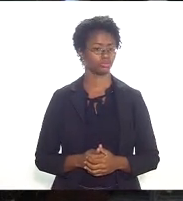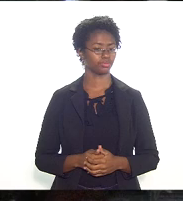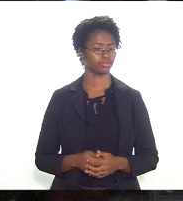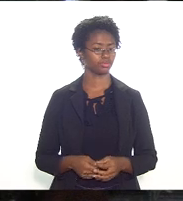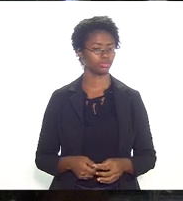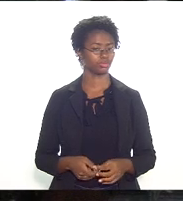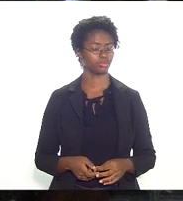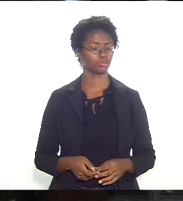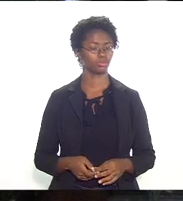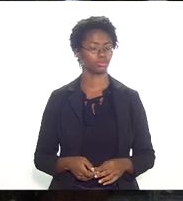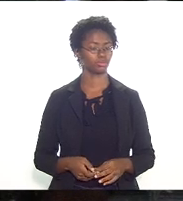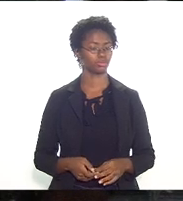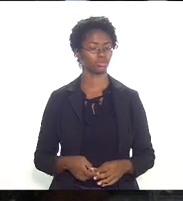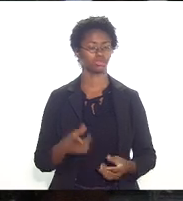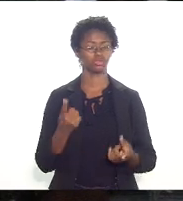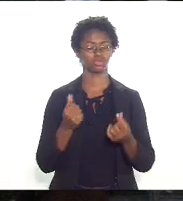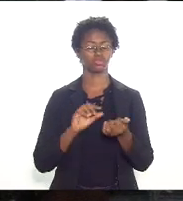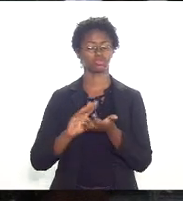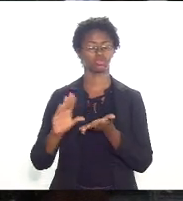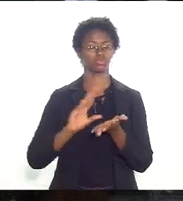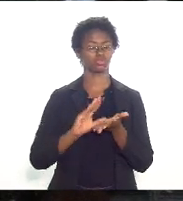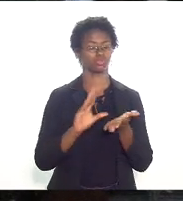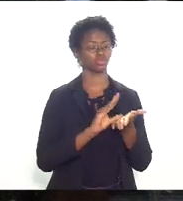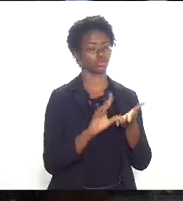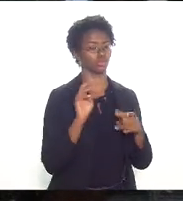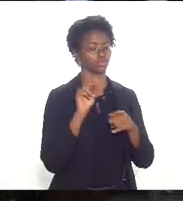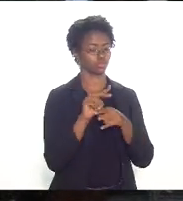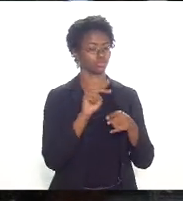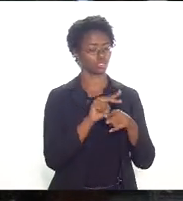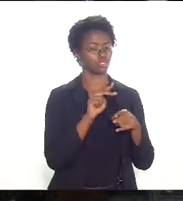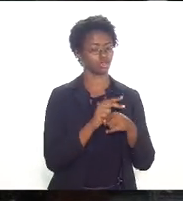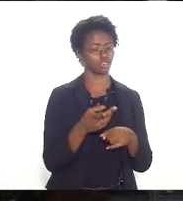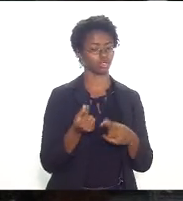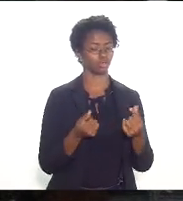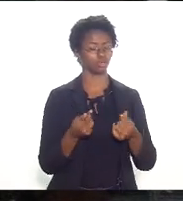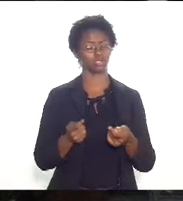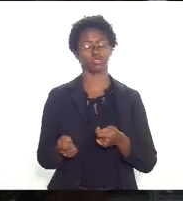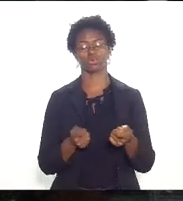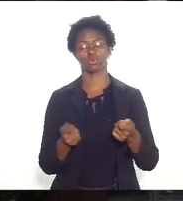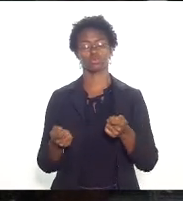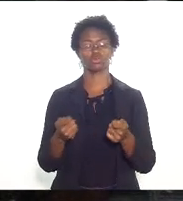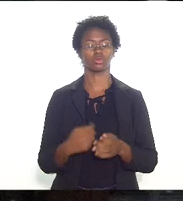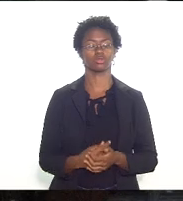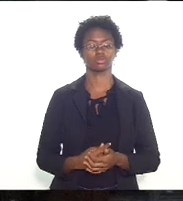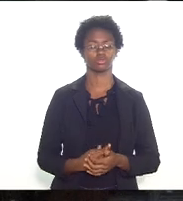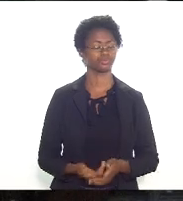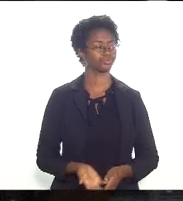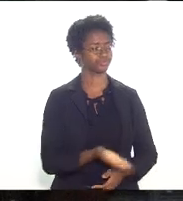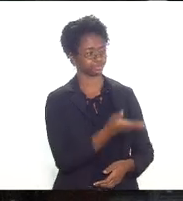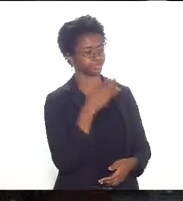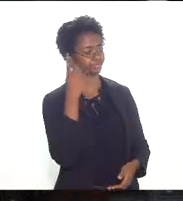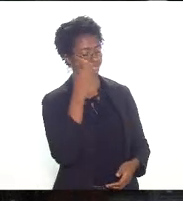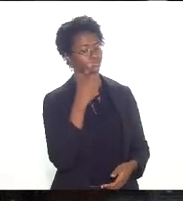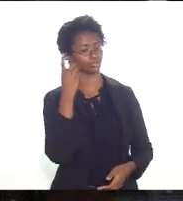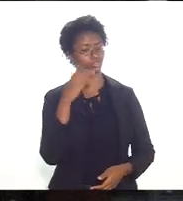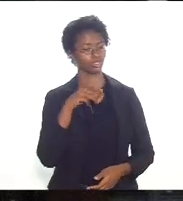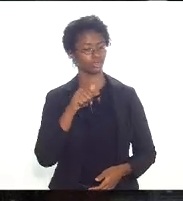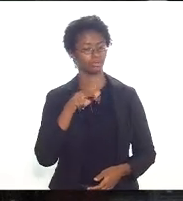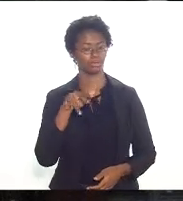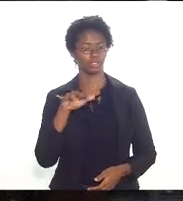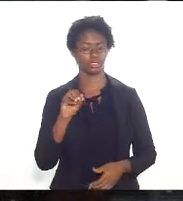fiscalização de tributos estaduais e de orçamento Finanças fiscalização financeira e controle que são jovem Deputado